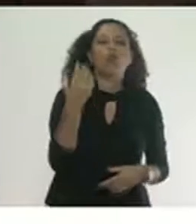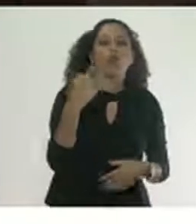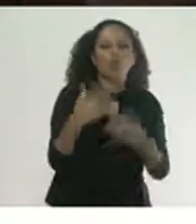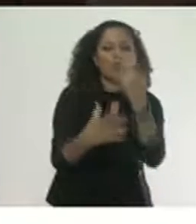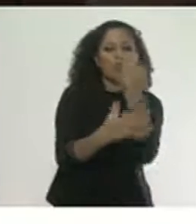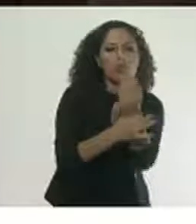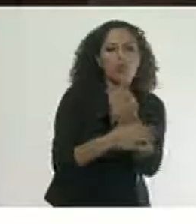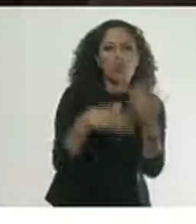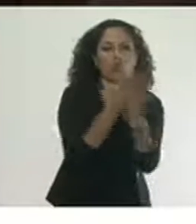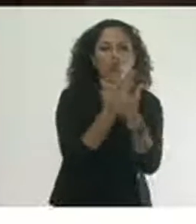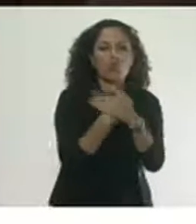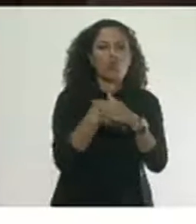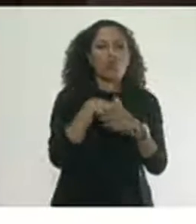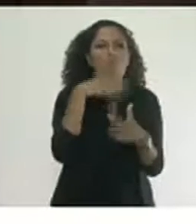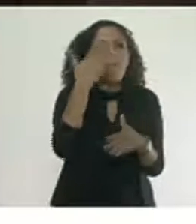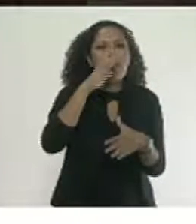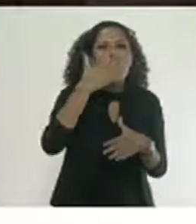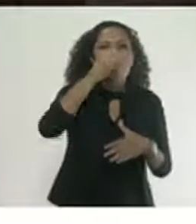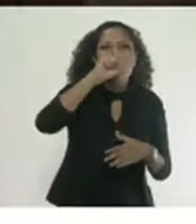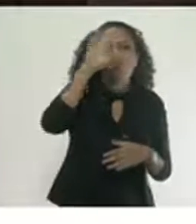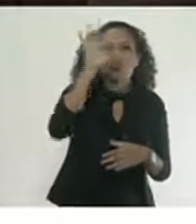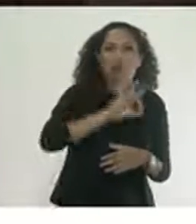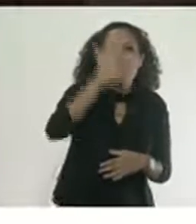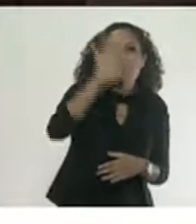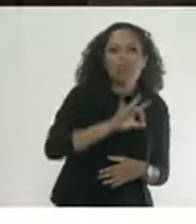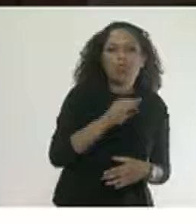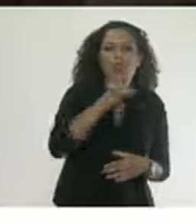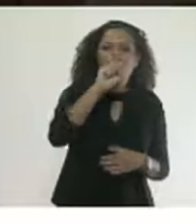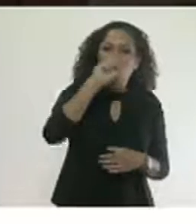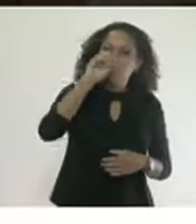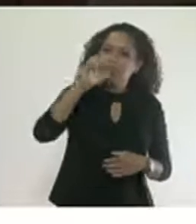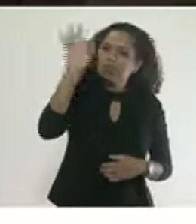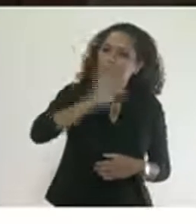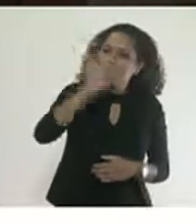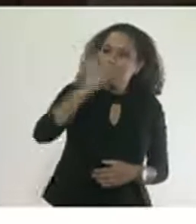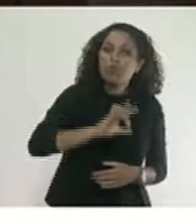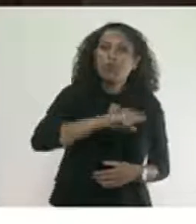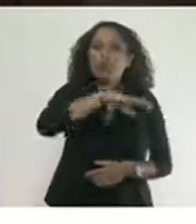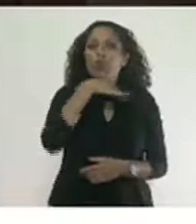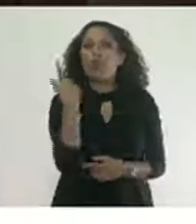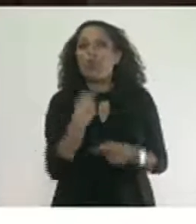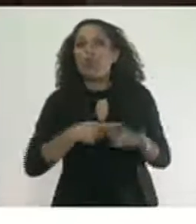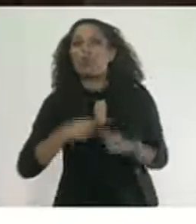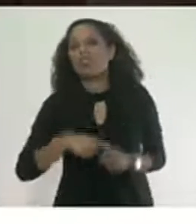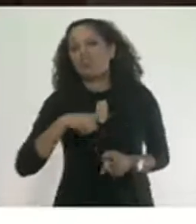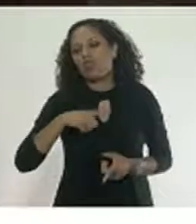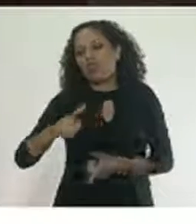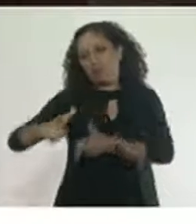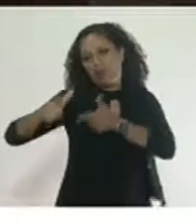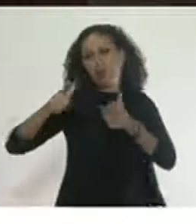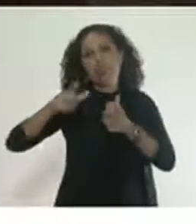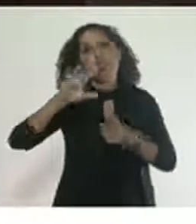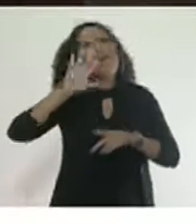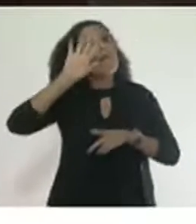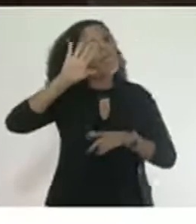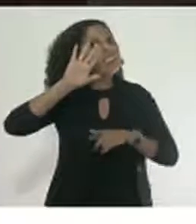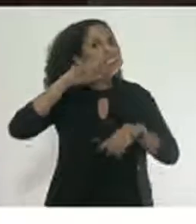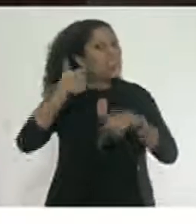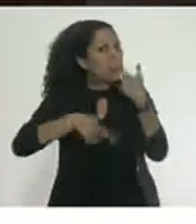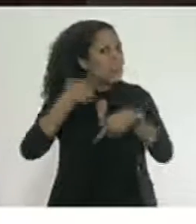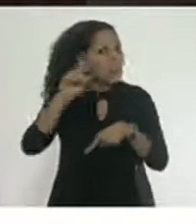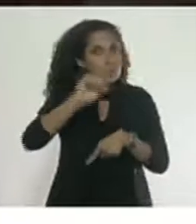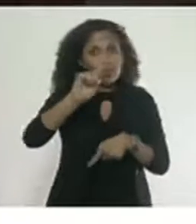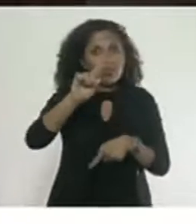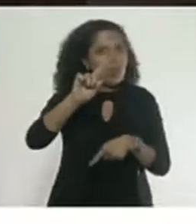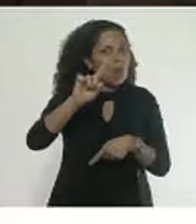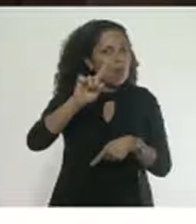Segurança, mais de 80% dessas mortes foram provocadas pelo uso de arma de fogo. E fora do horário de